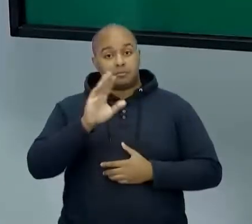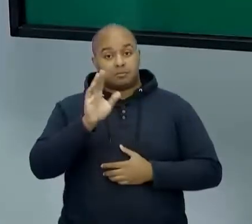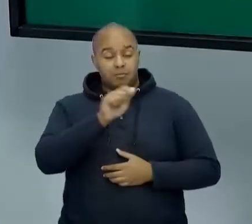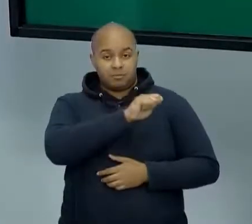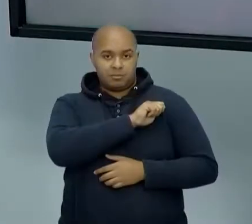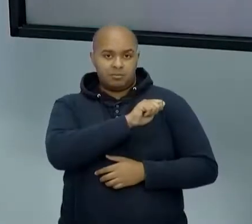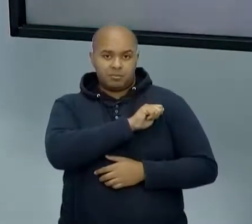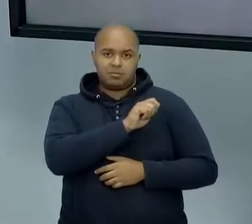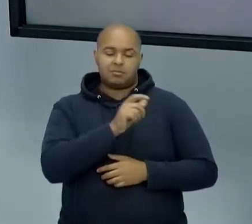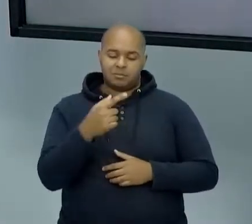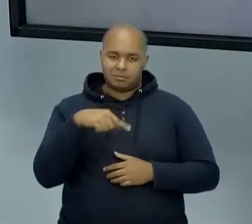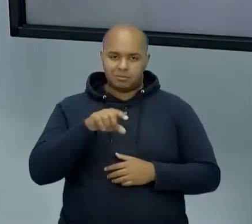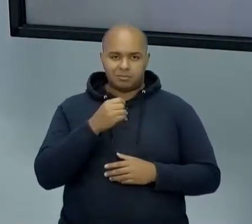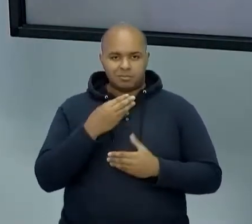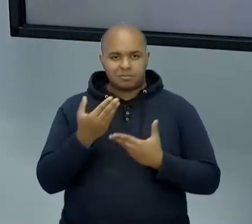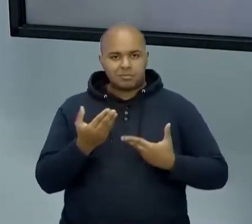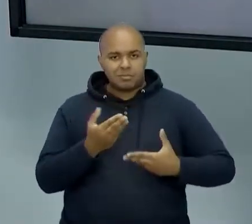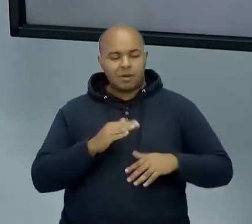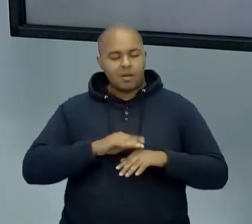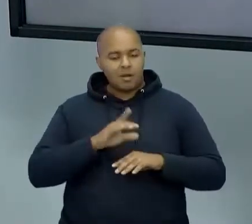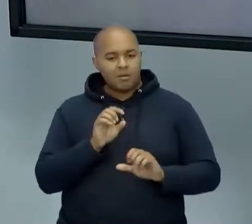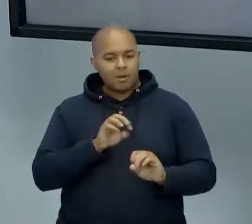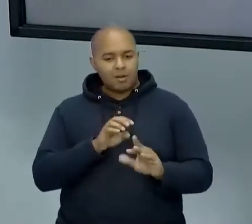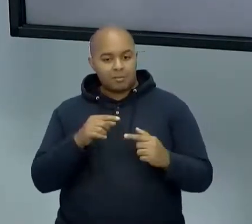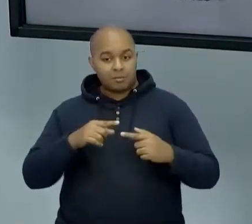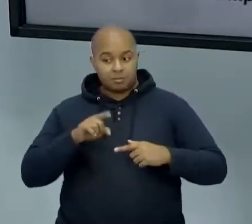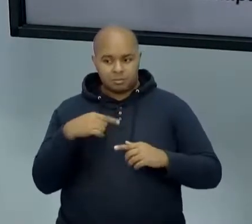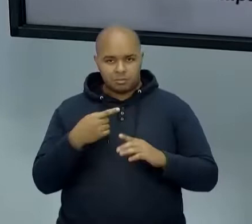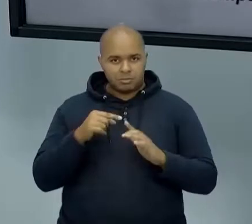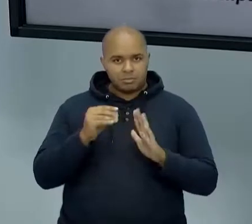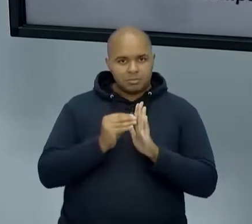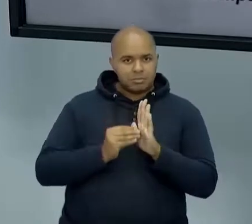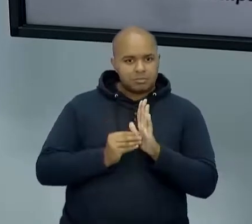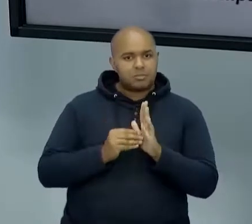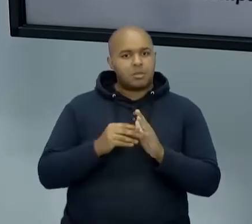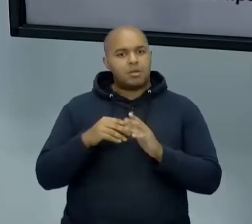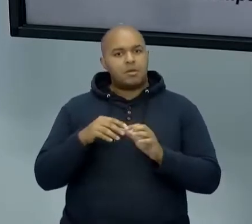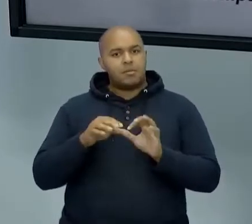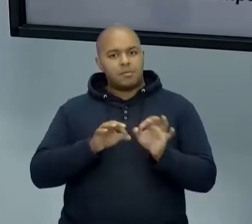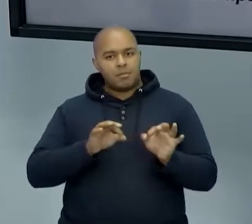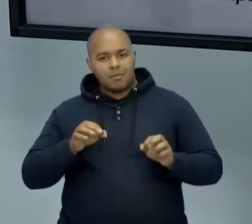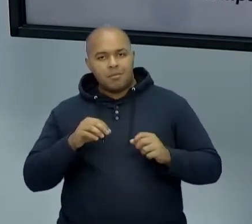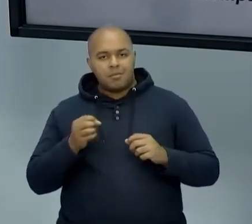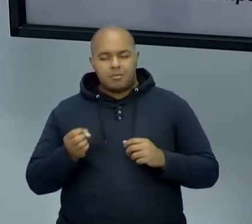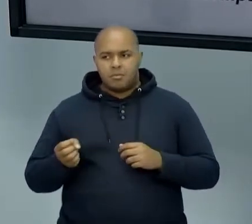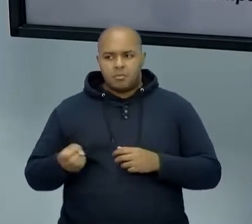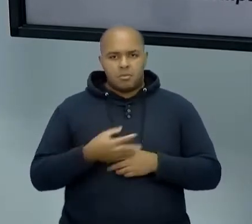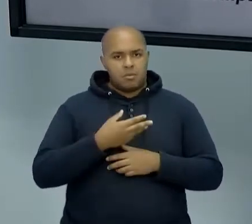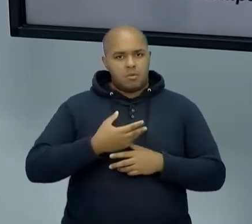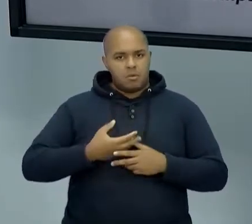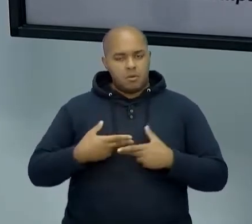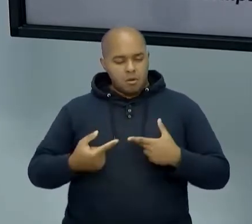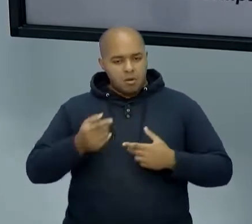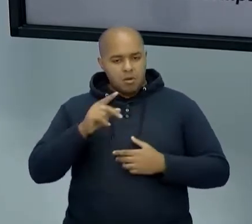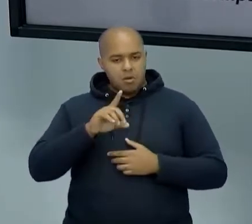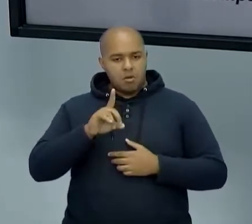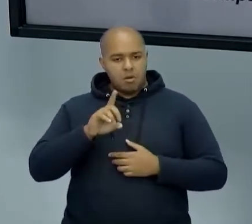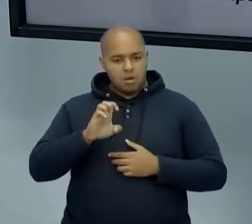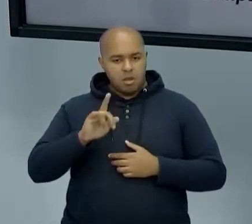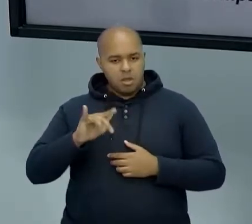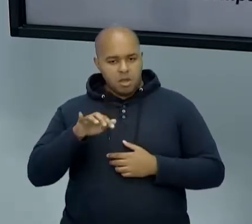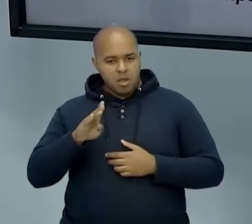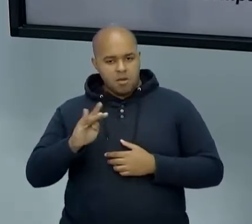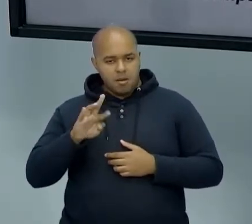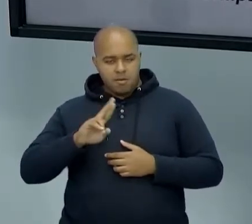Olá, estudantes! Sejam bem-vindos a mais uma aula do nosso componente Materiais Inovadores. Meu nome é Diana Barp, mas